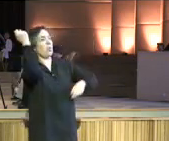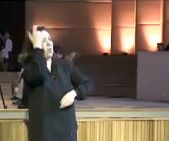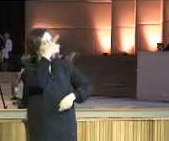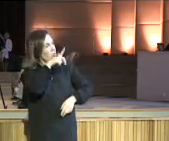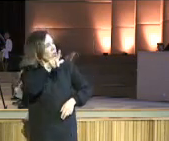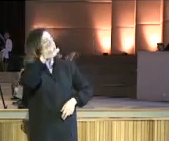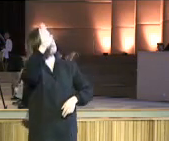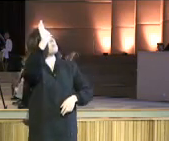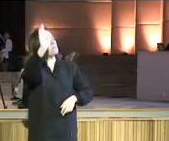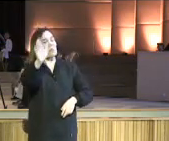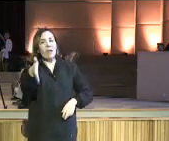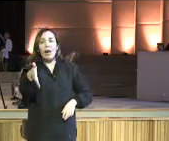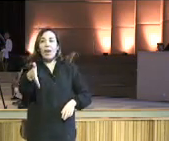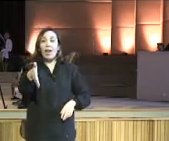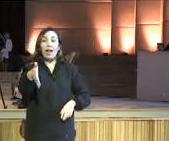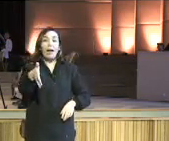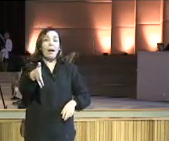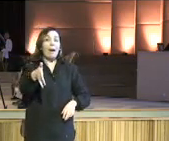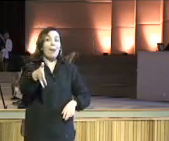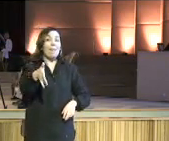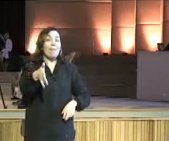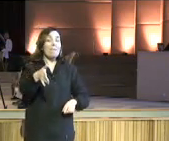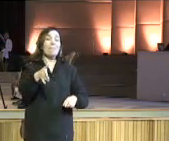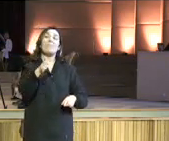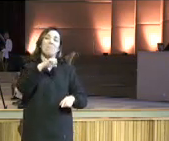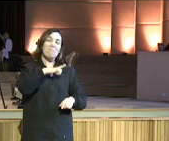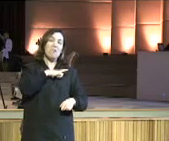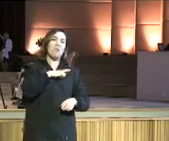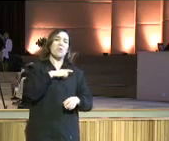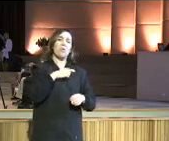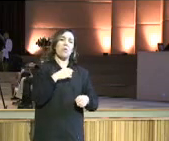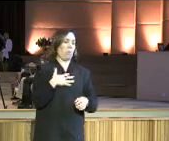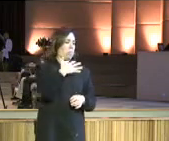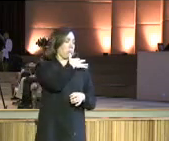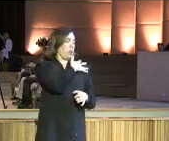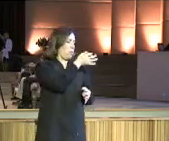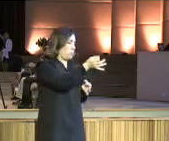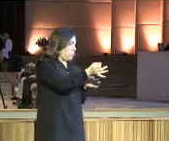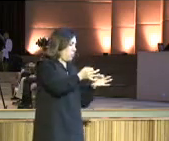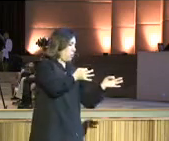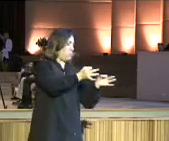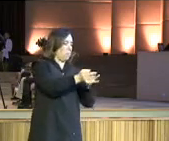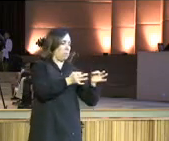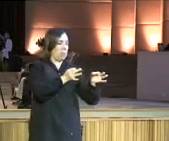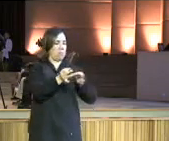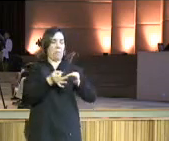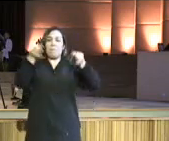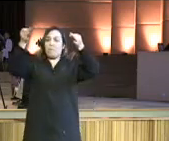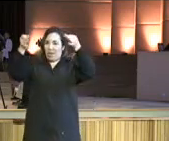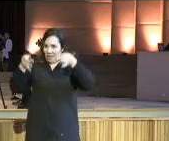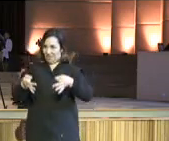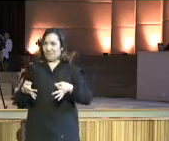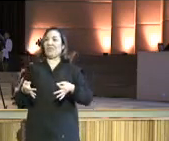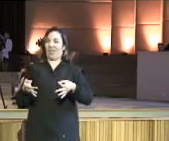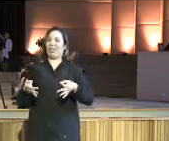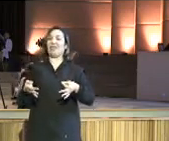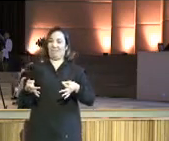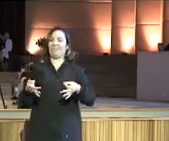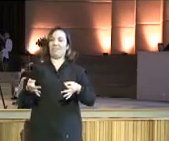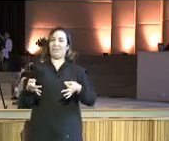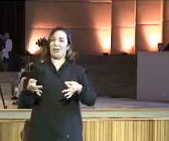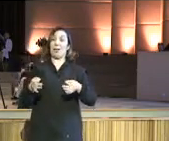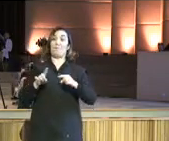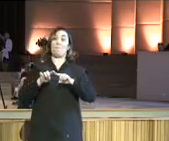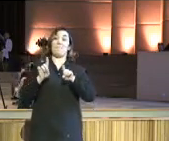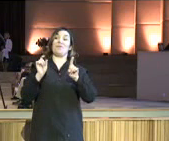tinha conquistado, as táticas militares que ele tinha inventado. Porque,